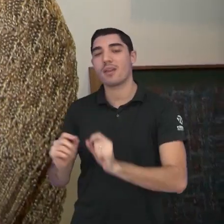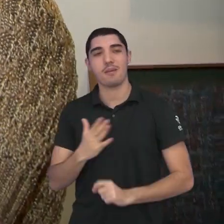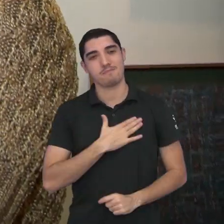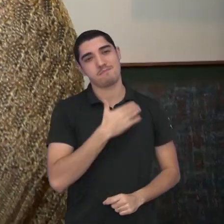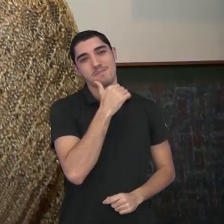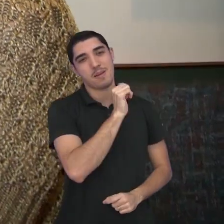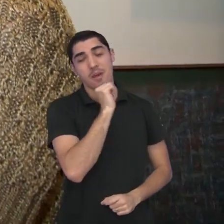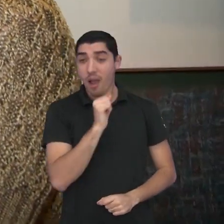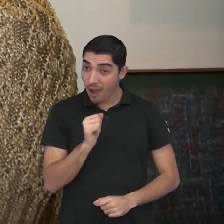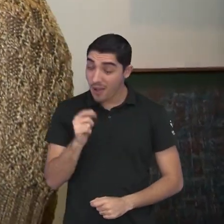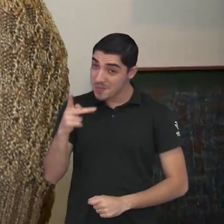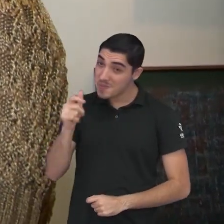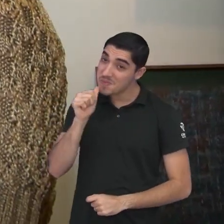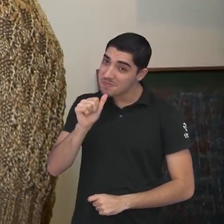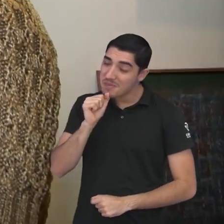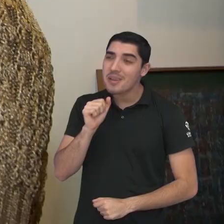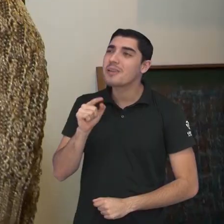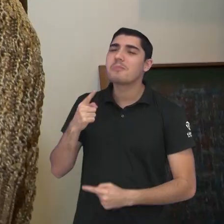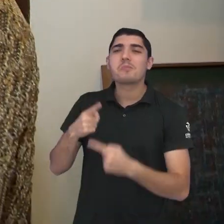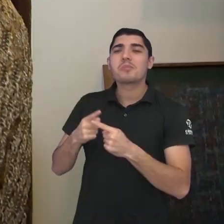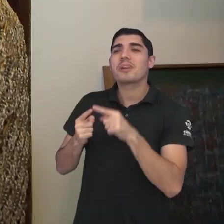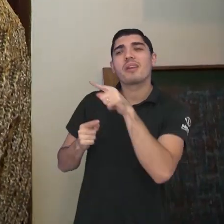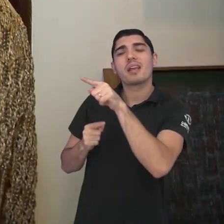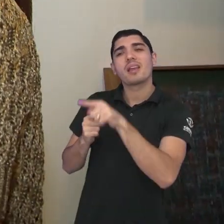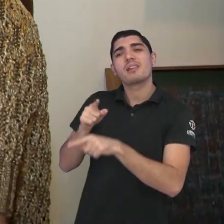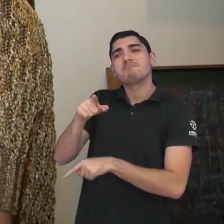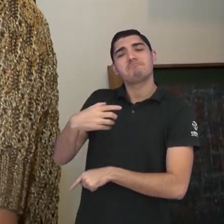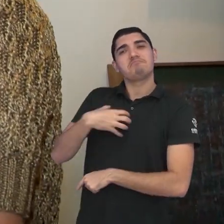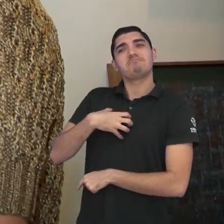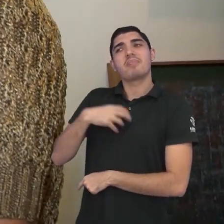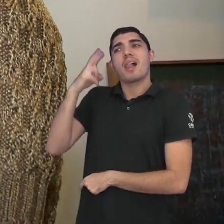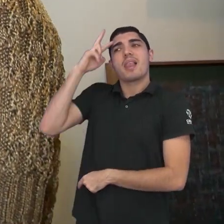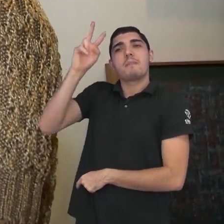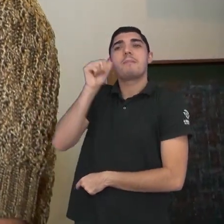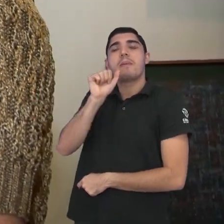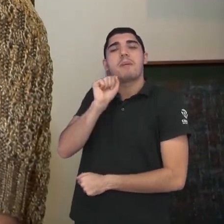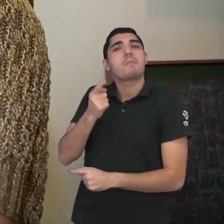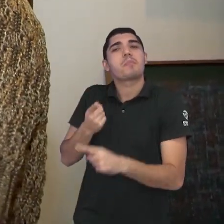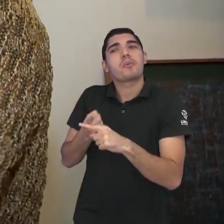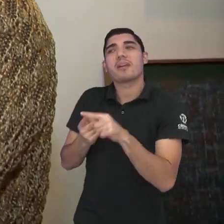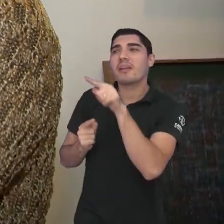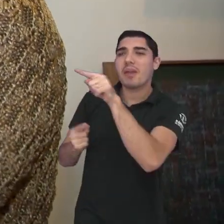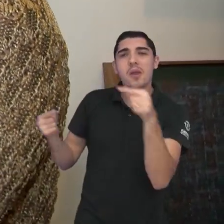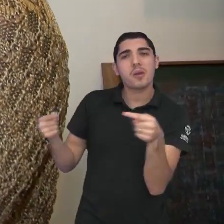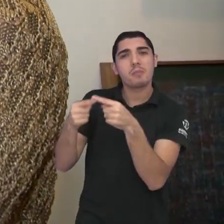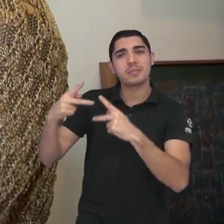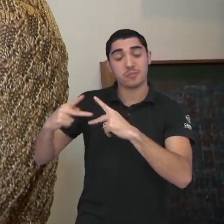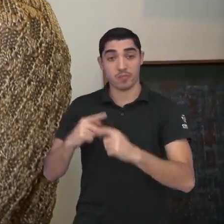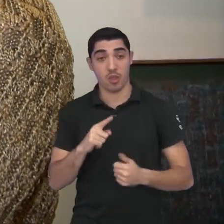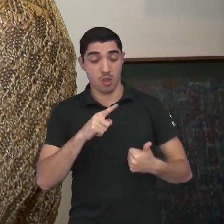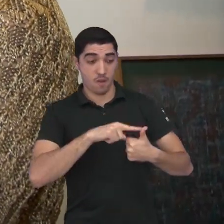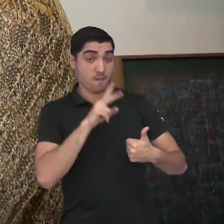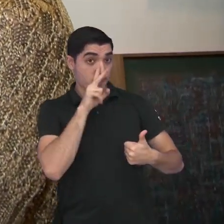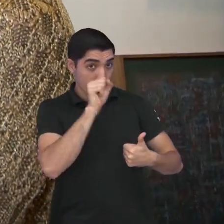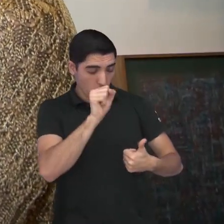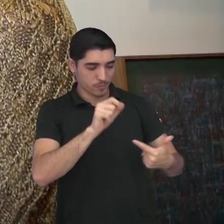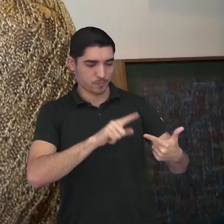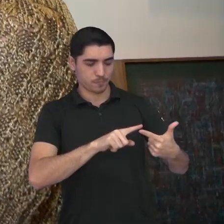minha mãe. A sua mãe. O que lembra ela e o que associa ela à cidade?